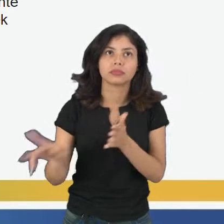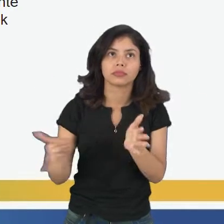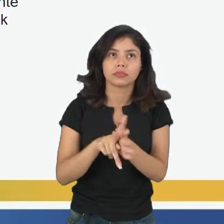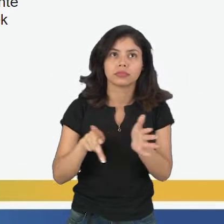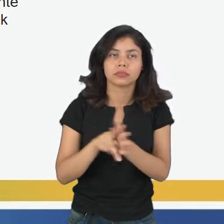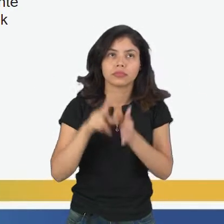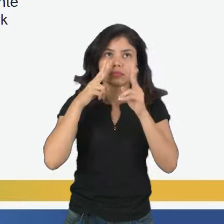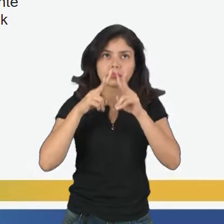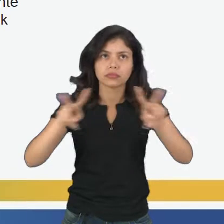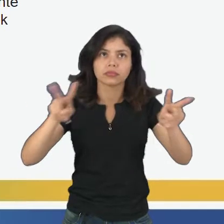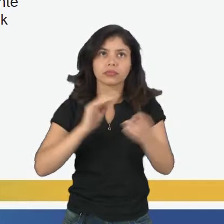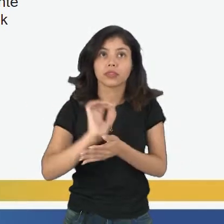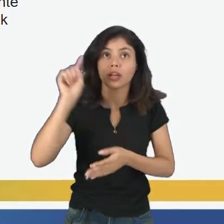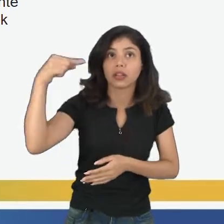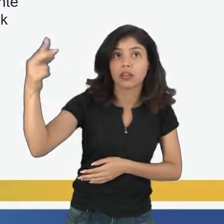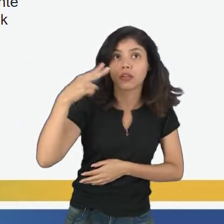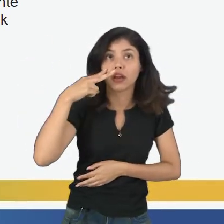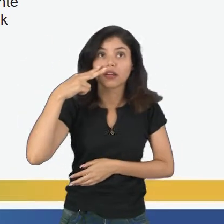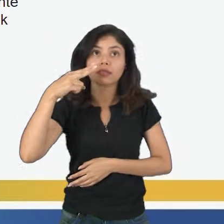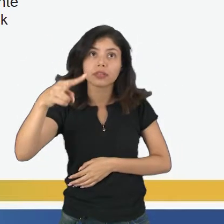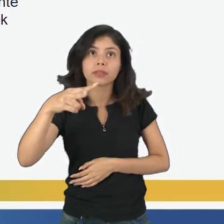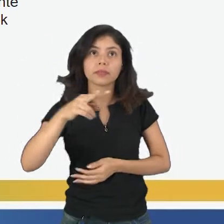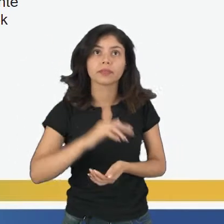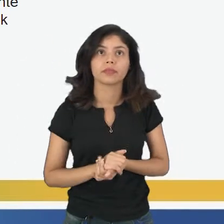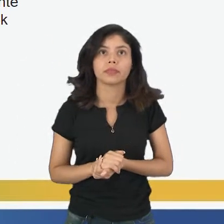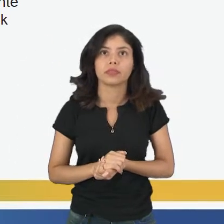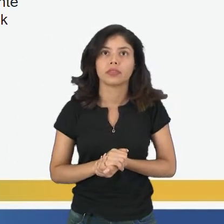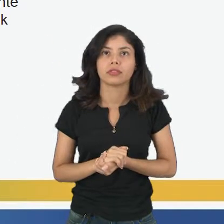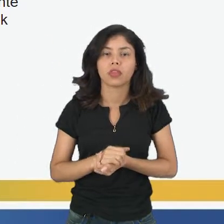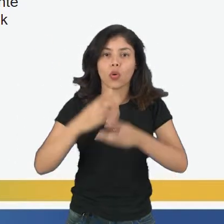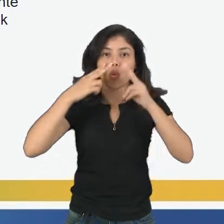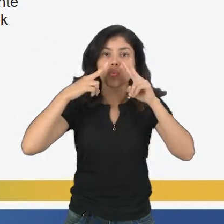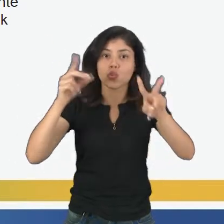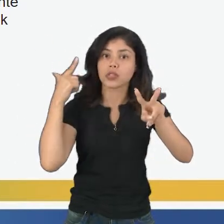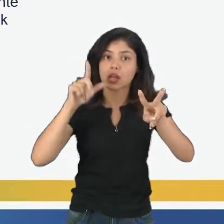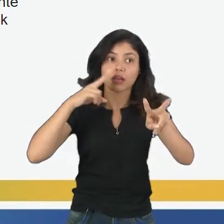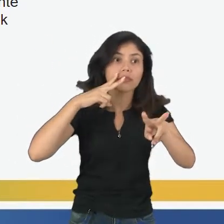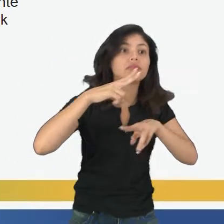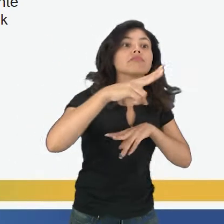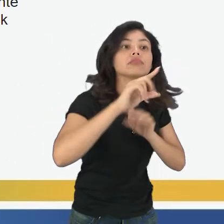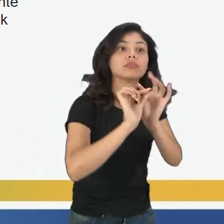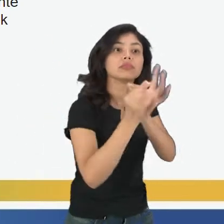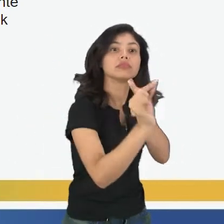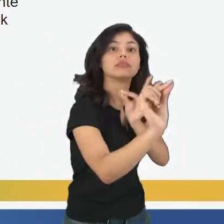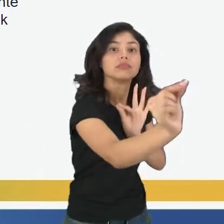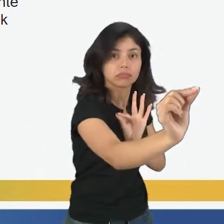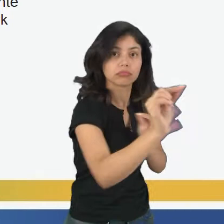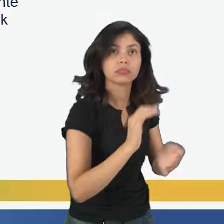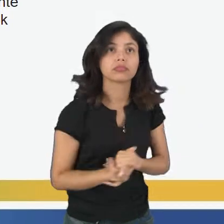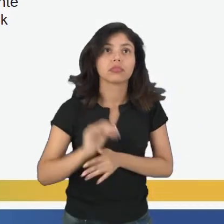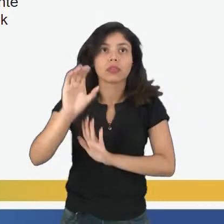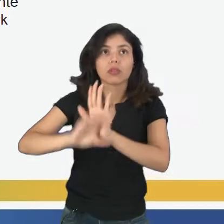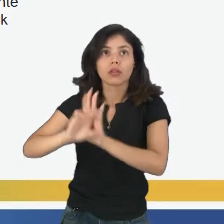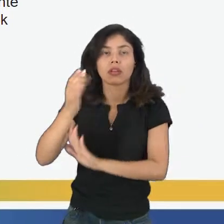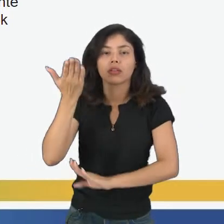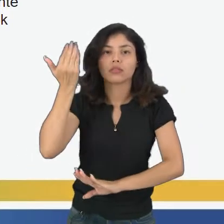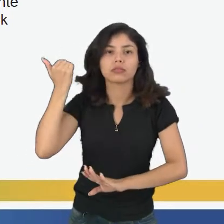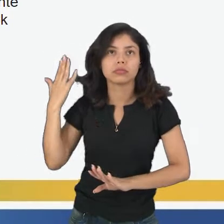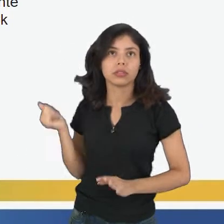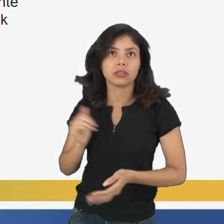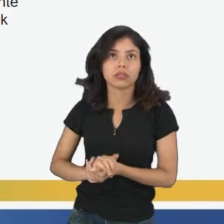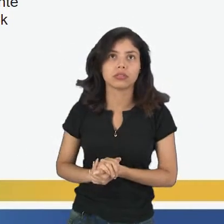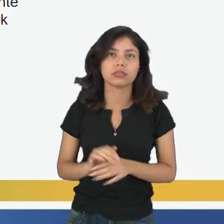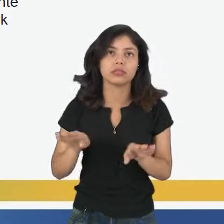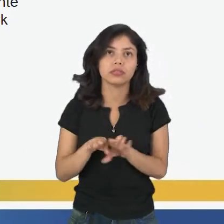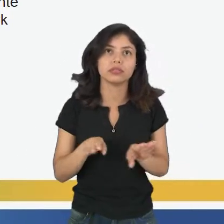do visível, aquilo que a gente vê, aquilo que a nossa vista alcança. Isso é um conceito antigo, mas que ainda